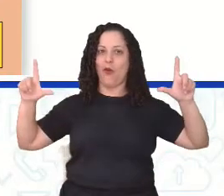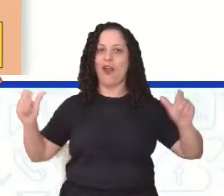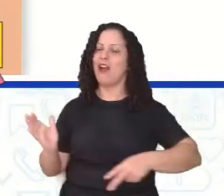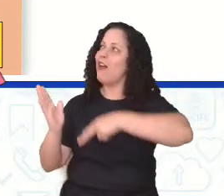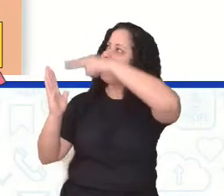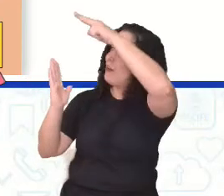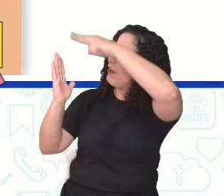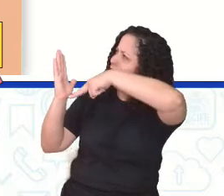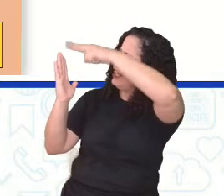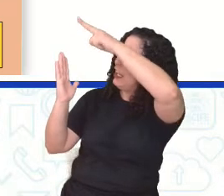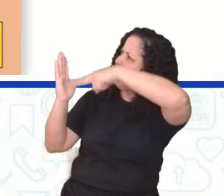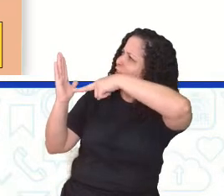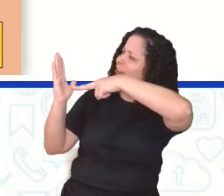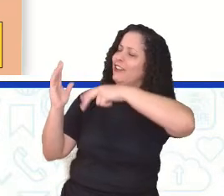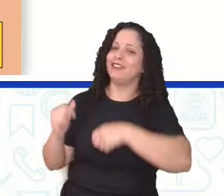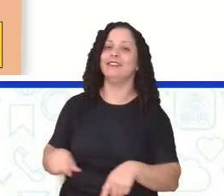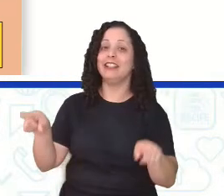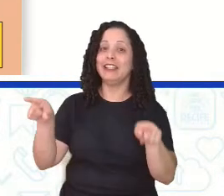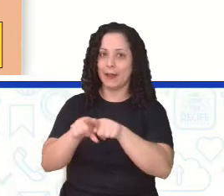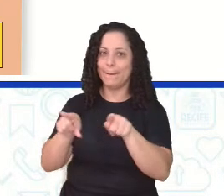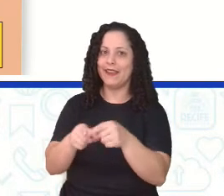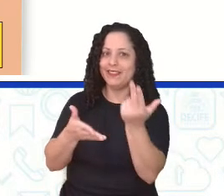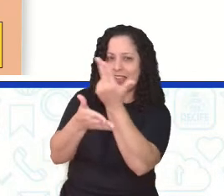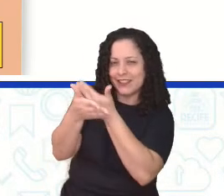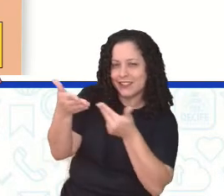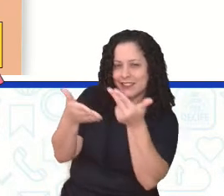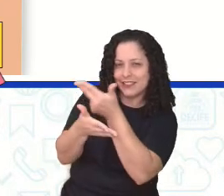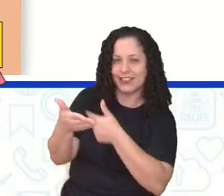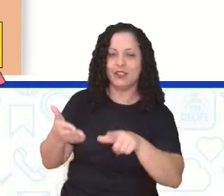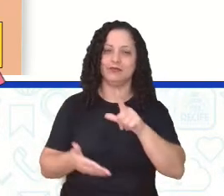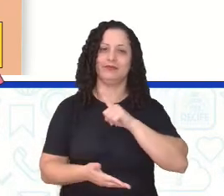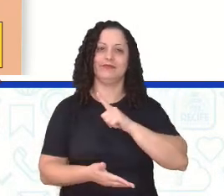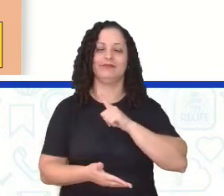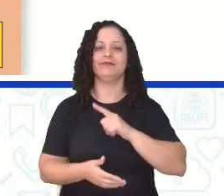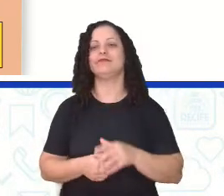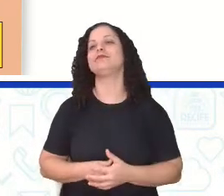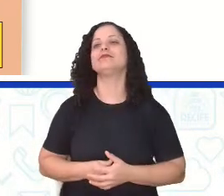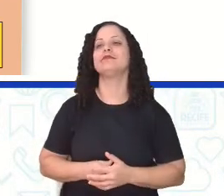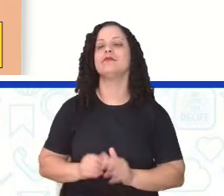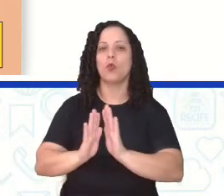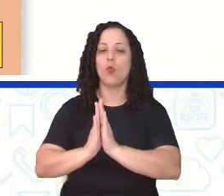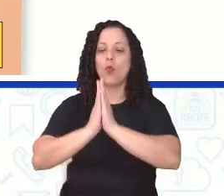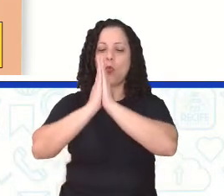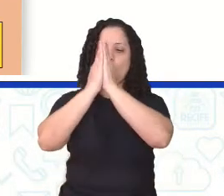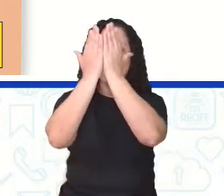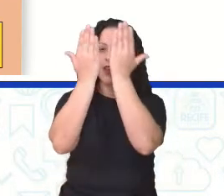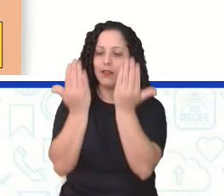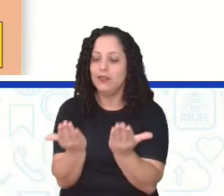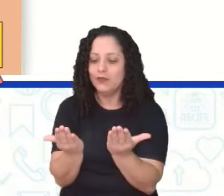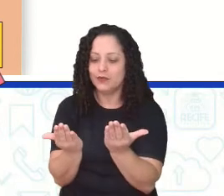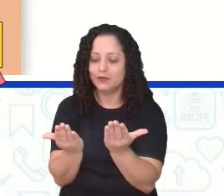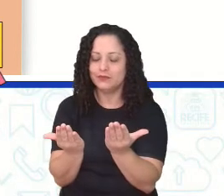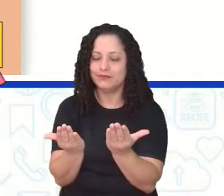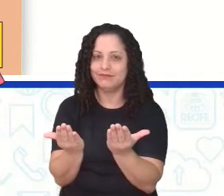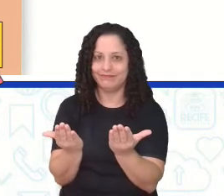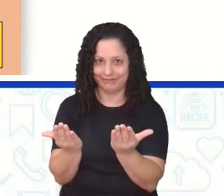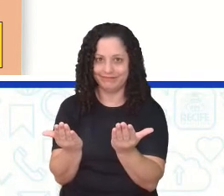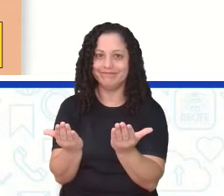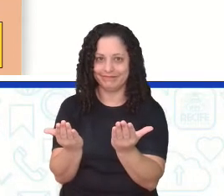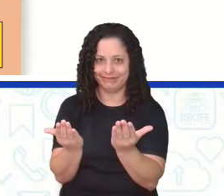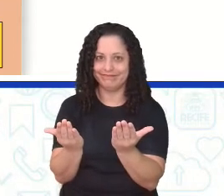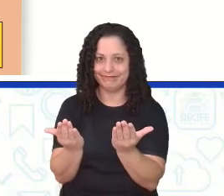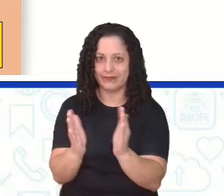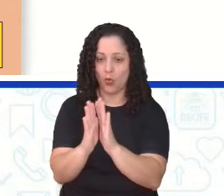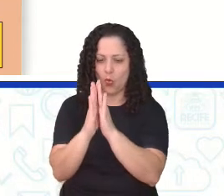lerem. Veja que também tem figura. Mas bora lá. Ao abrir um livro, ao abrir